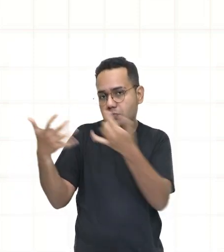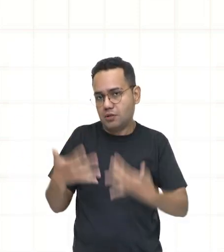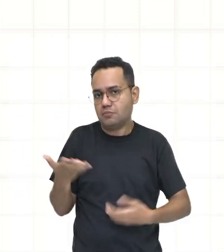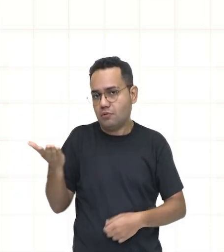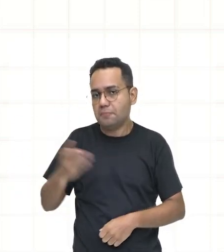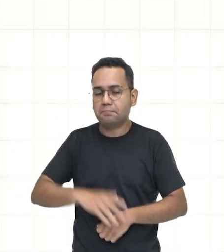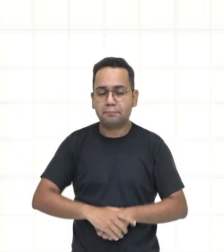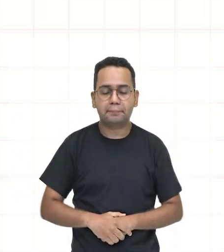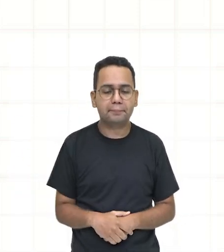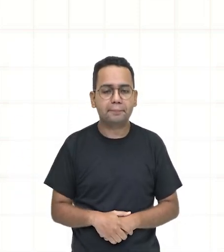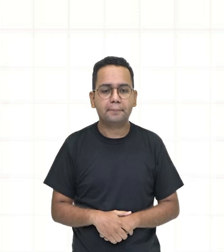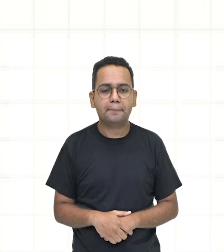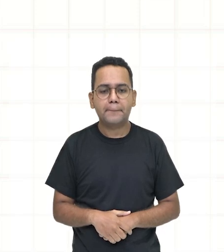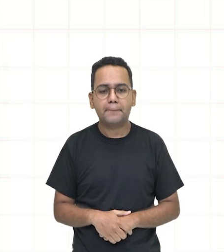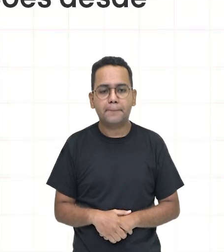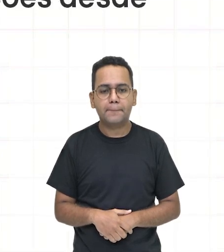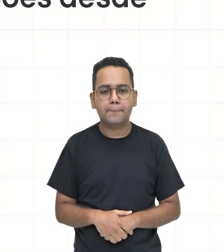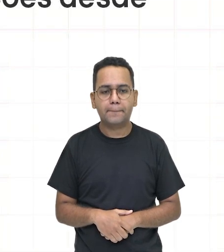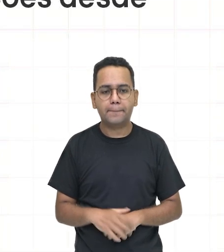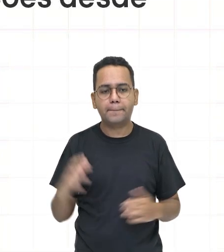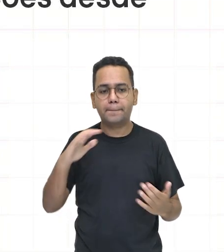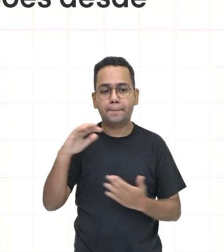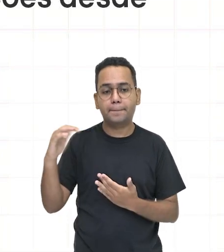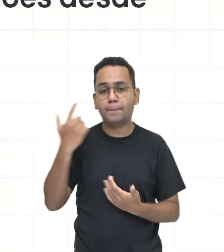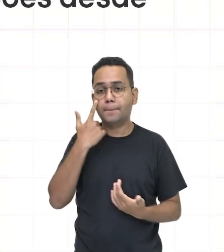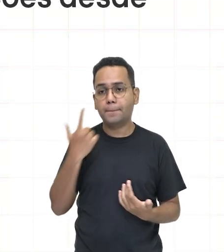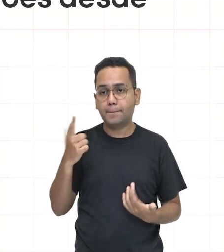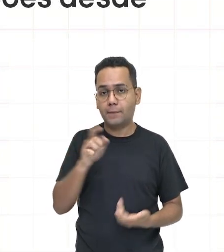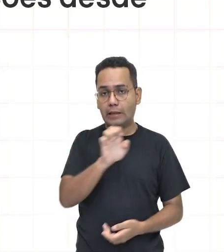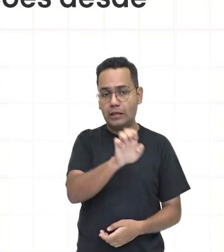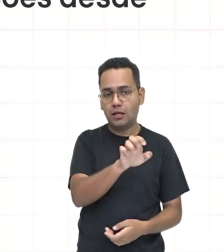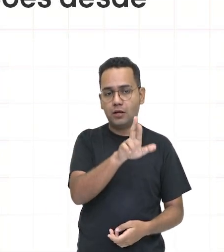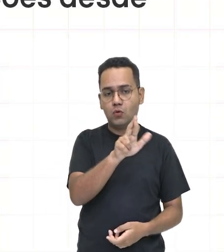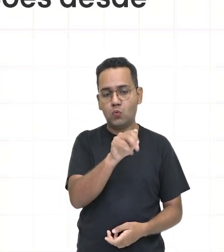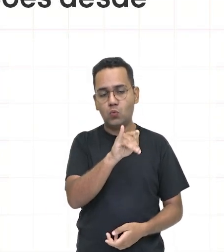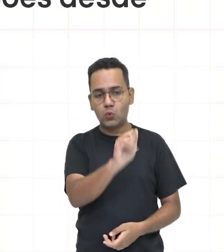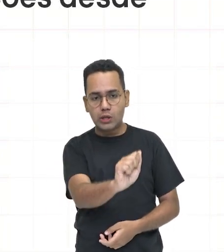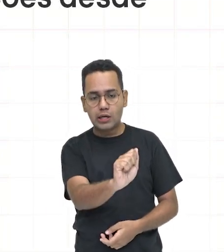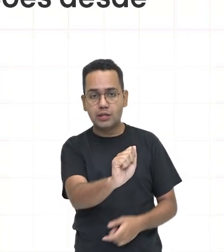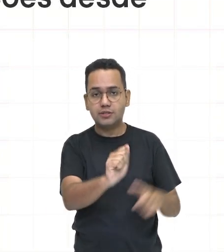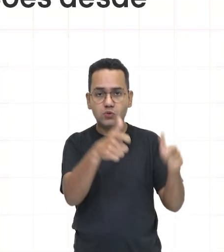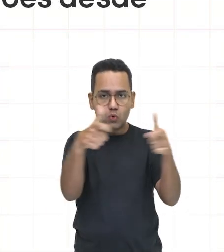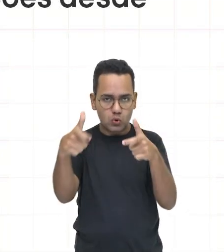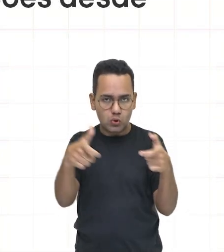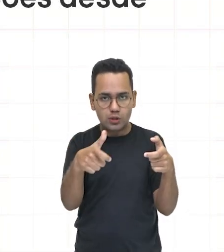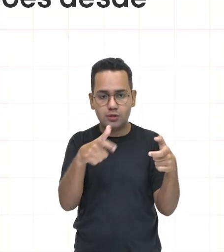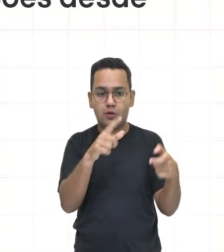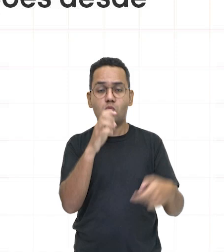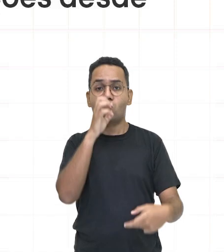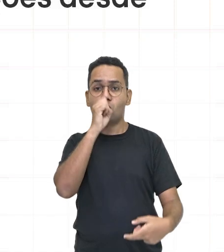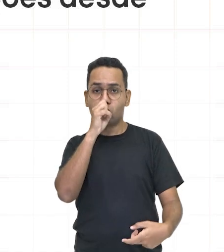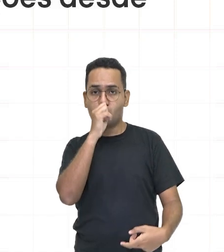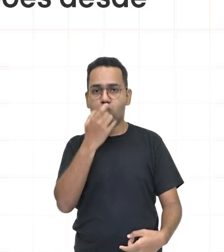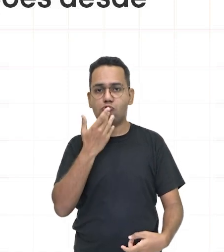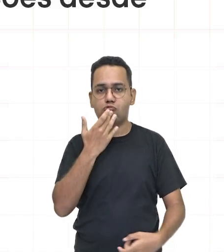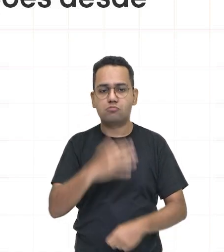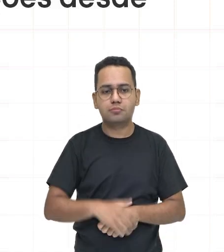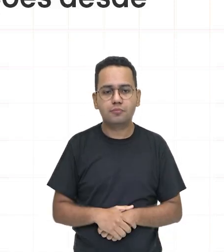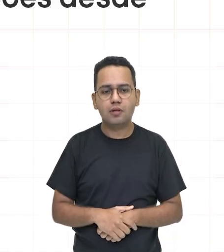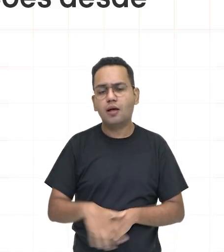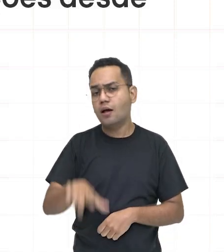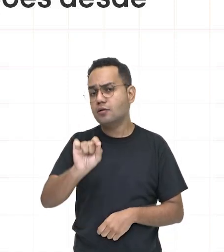ver então algumas coisas sobre a Eurásia aí, né, especialmente a sua localização. Eurásia então é Europa e